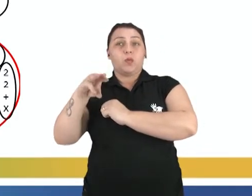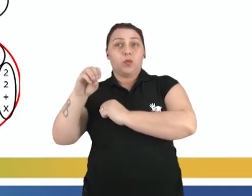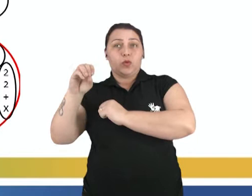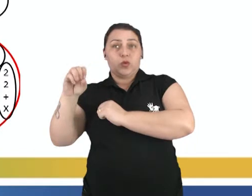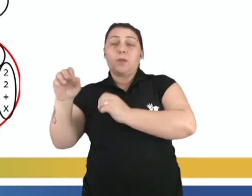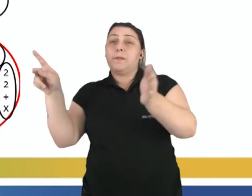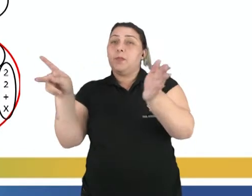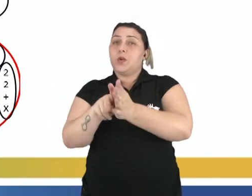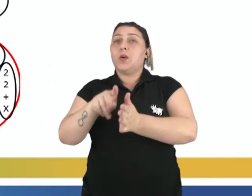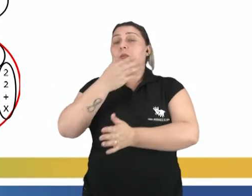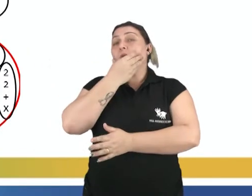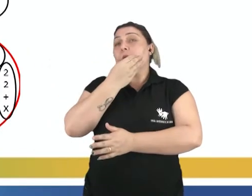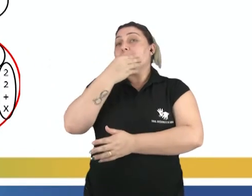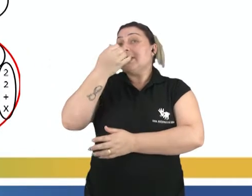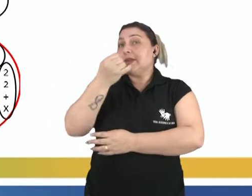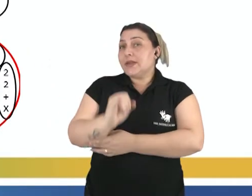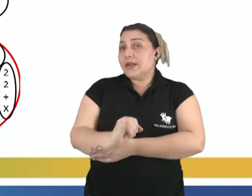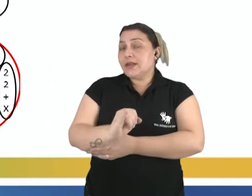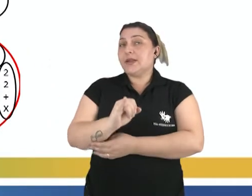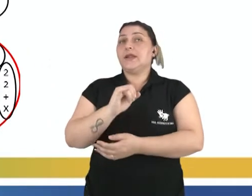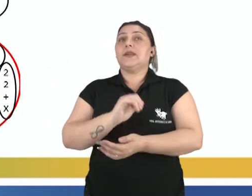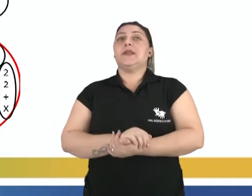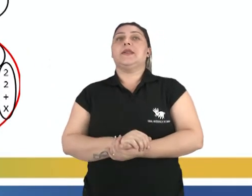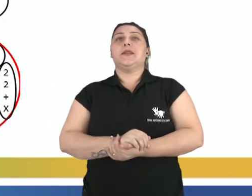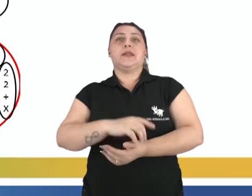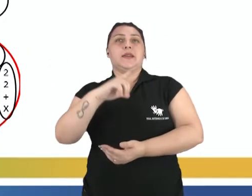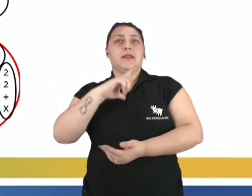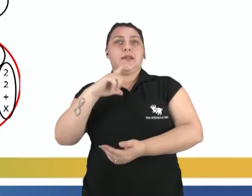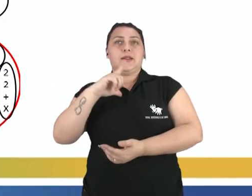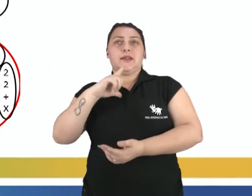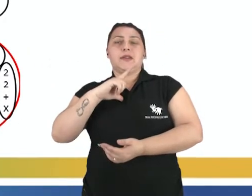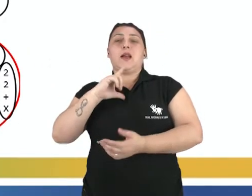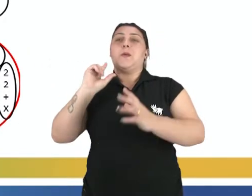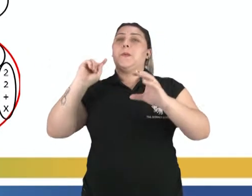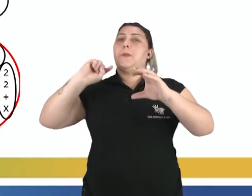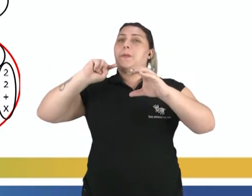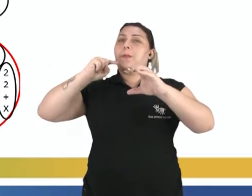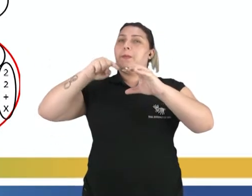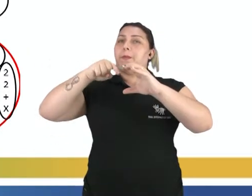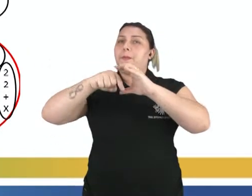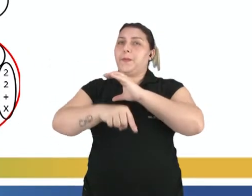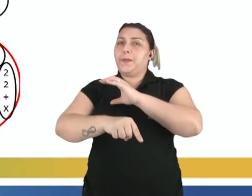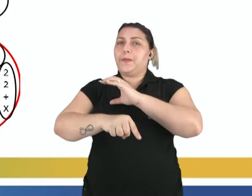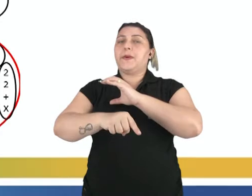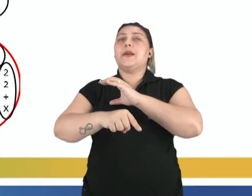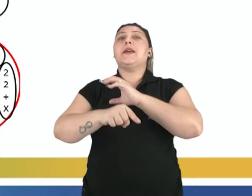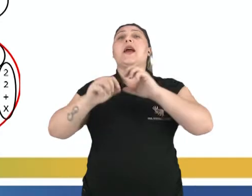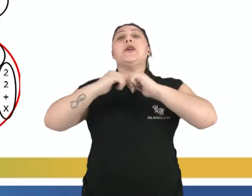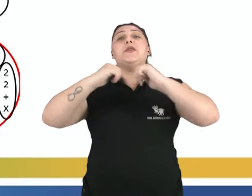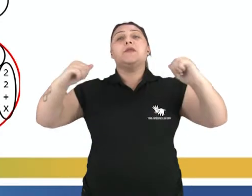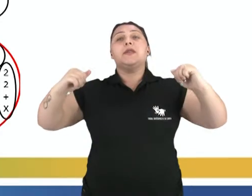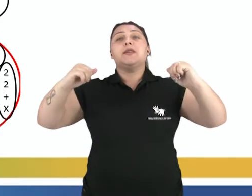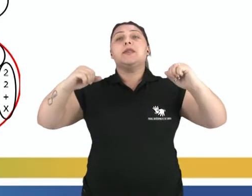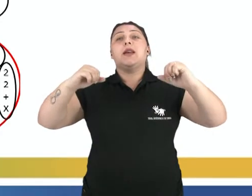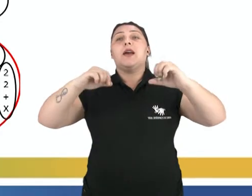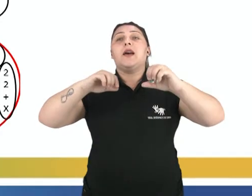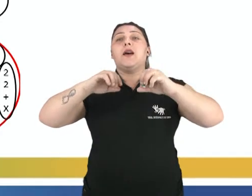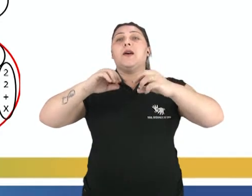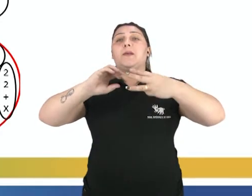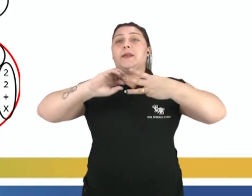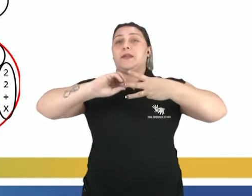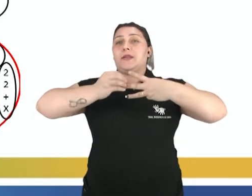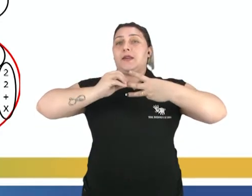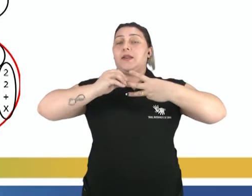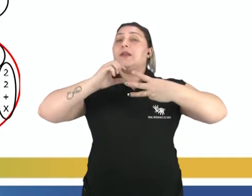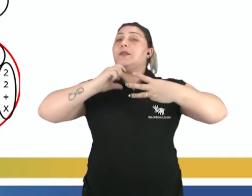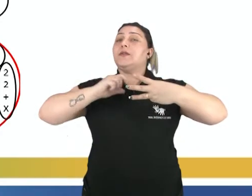lá do homem. Se no caso, quando ocorre a fecundação e a divisão celular, ocorrer que